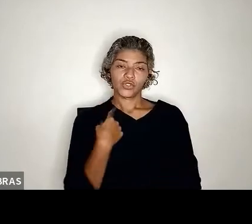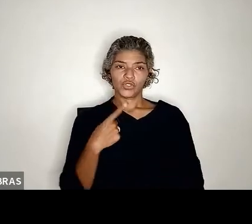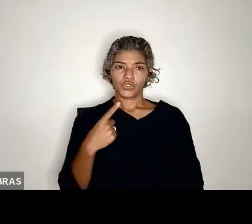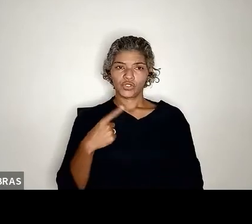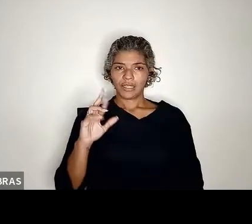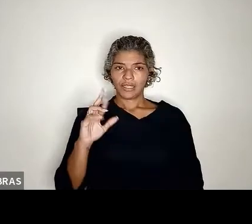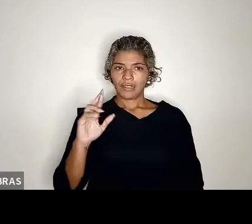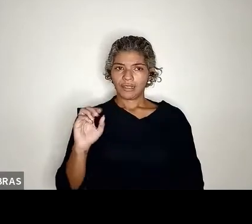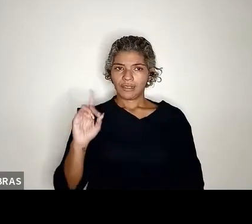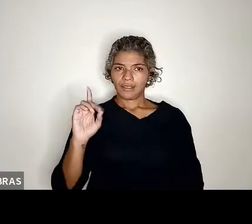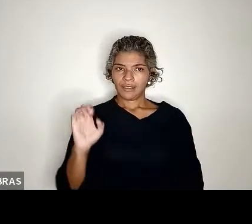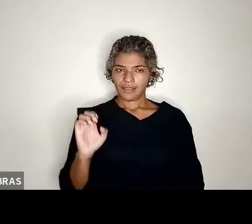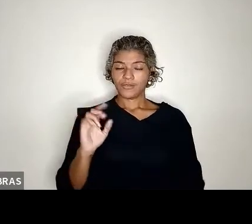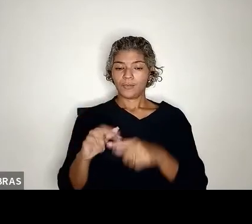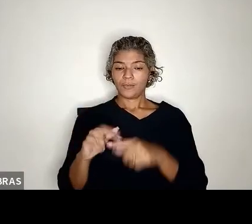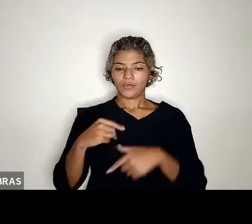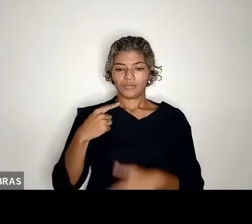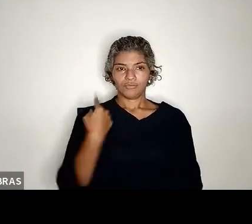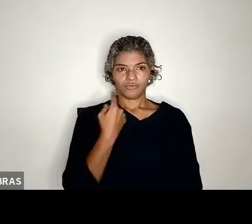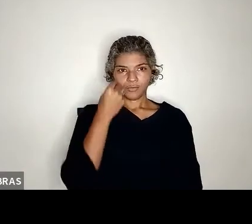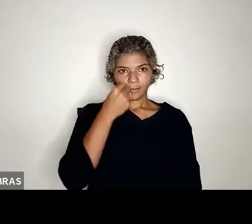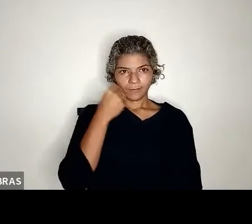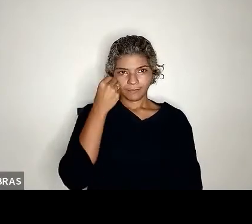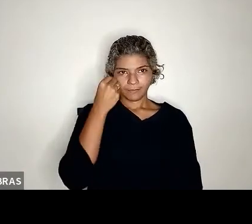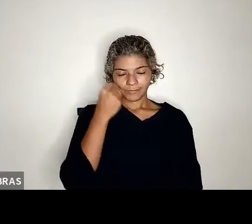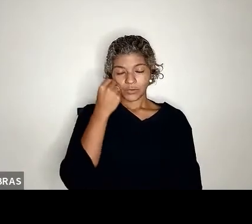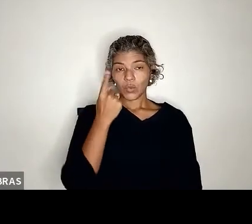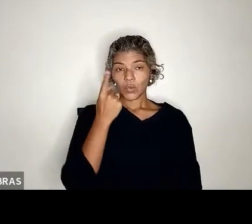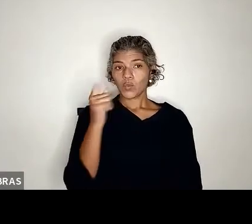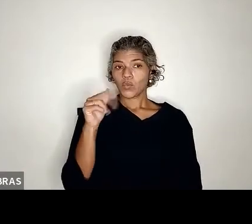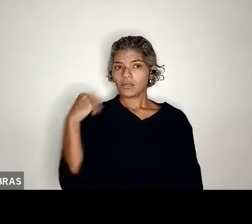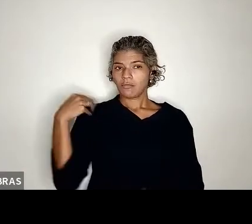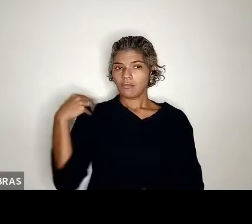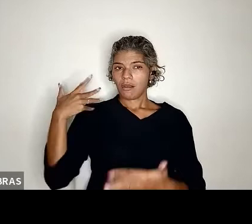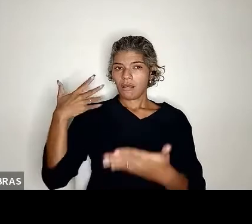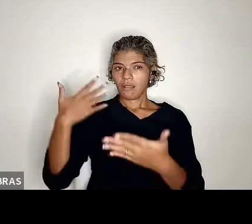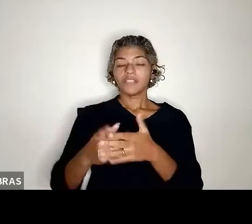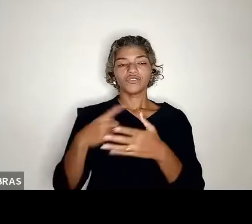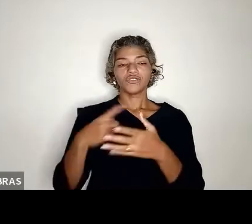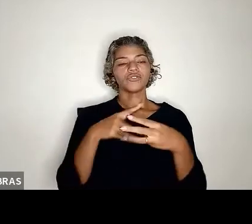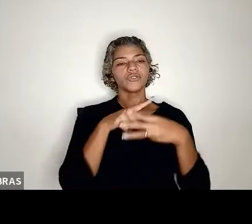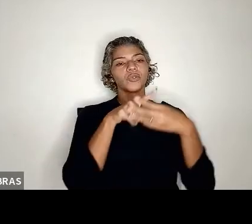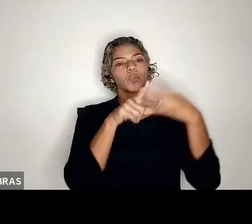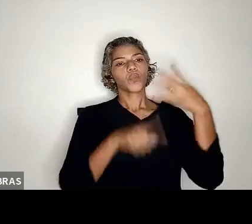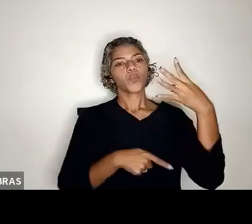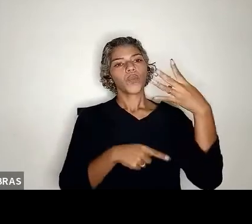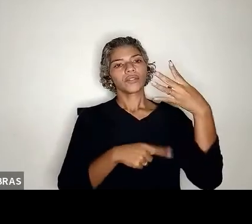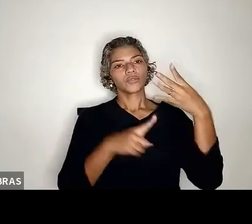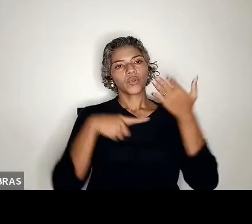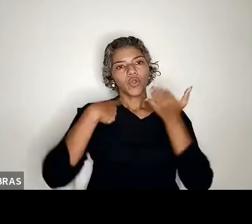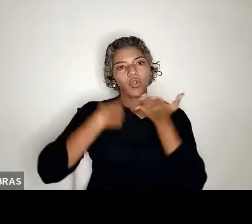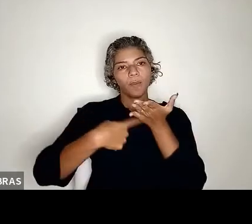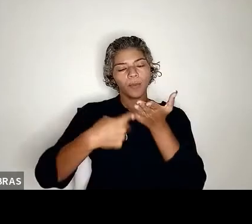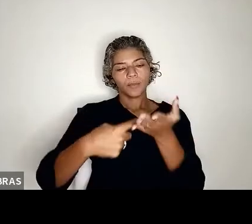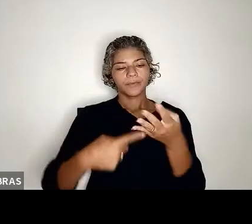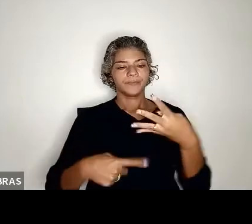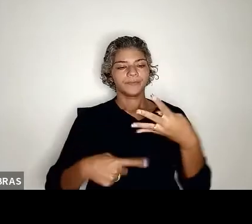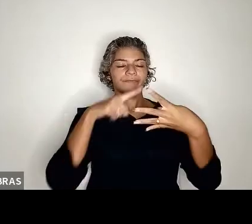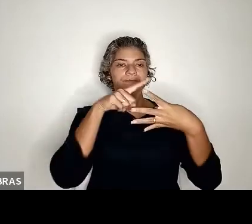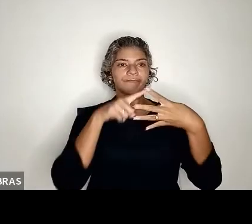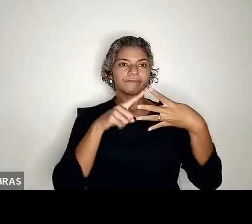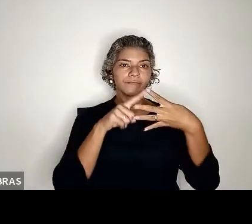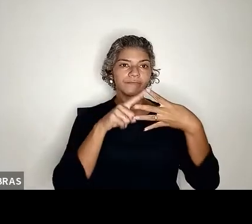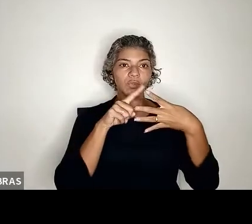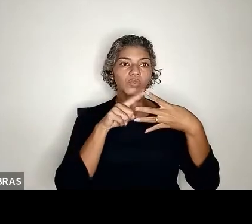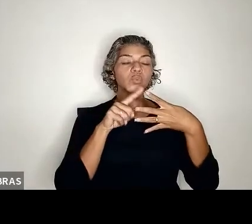a partir dessa experiência de um ano, em 4 compromissos. O primeiro é o compromisso com a